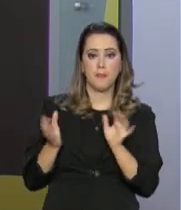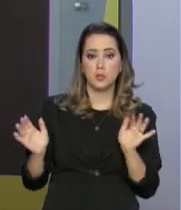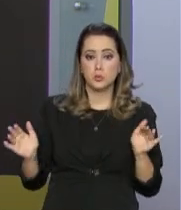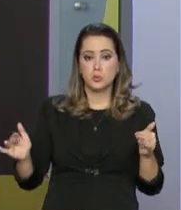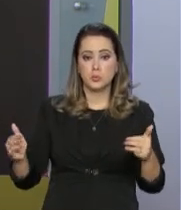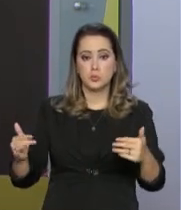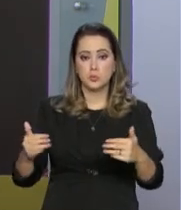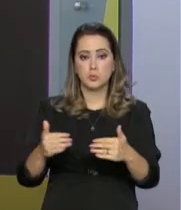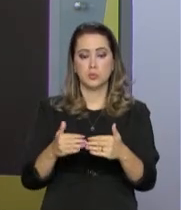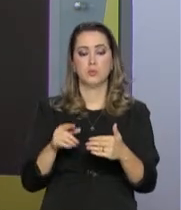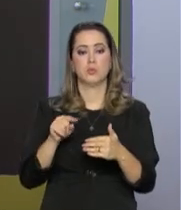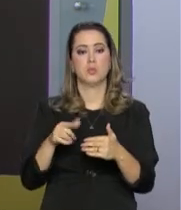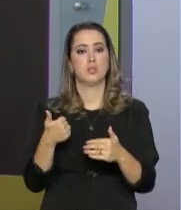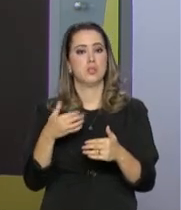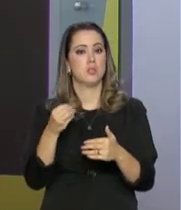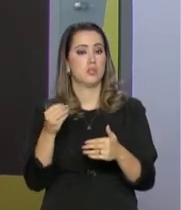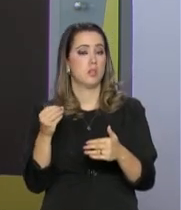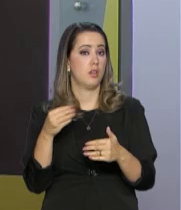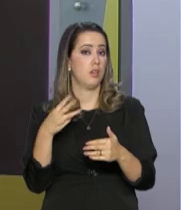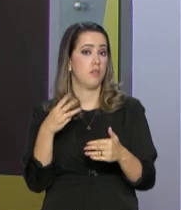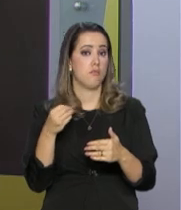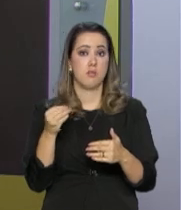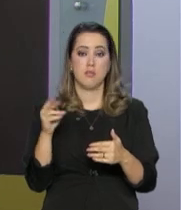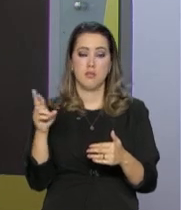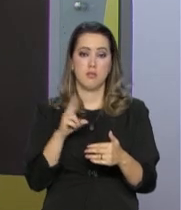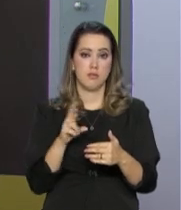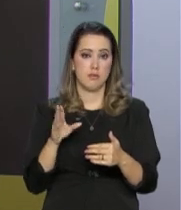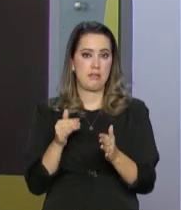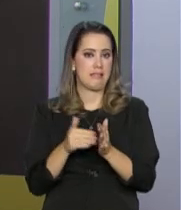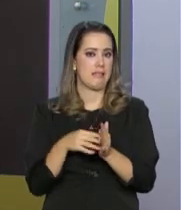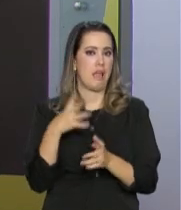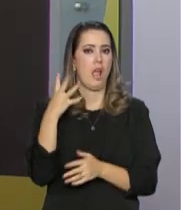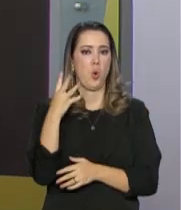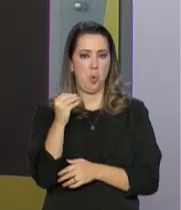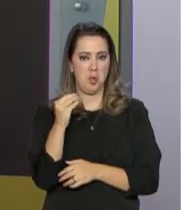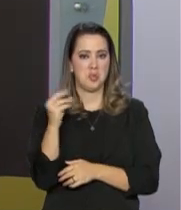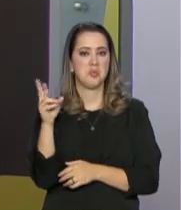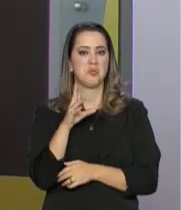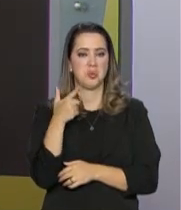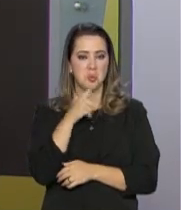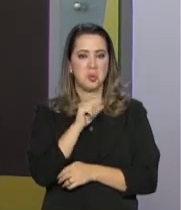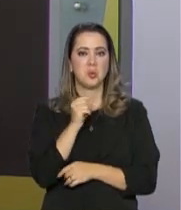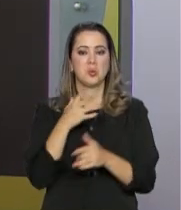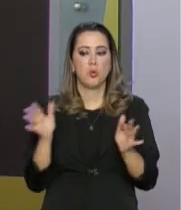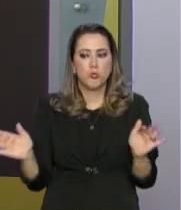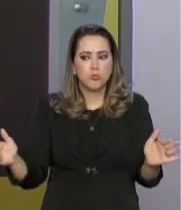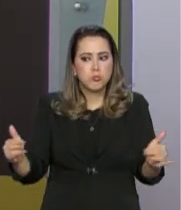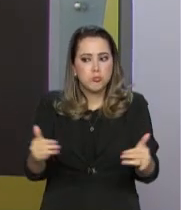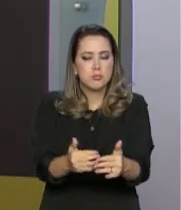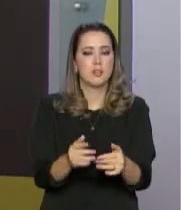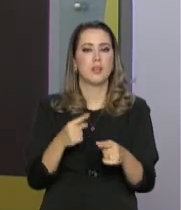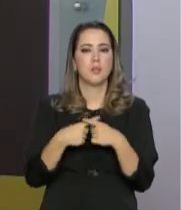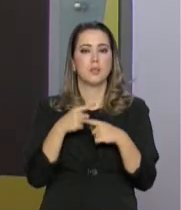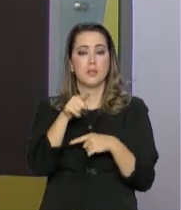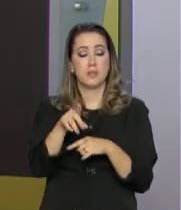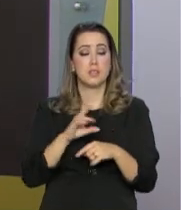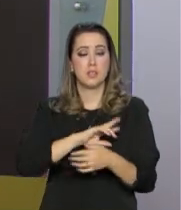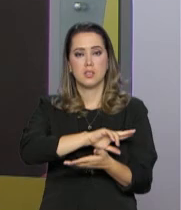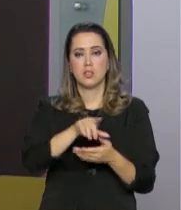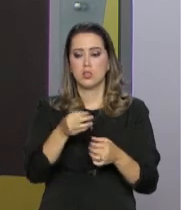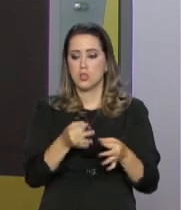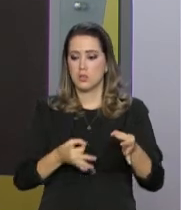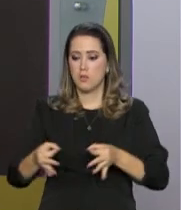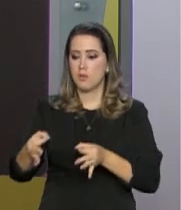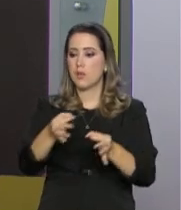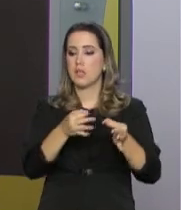dinheiro bom elas acabam virando 100 200 300 e 400 reais já consegui vale a pena porque você tem tanto atrapalhada por